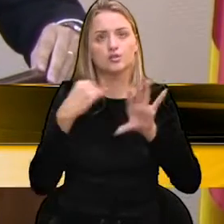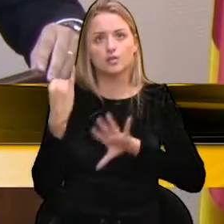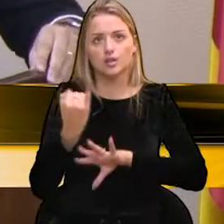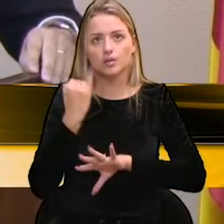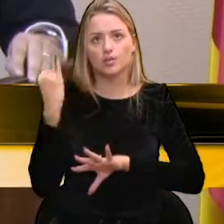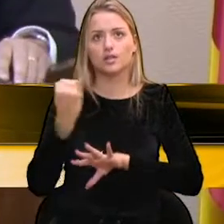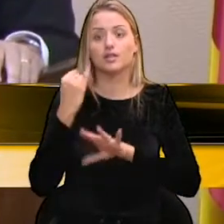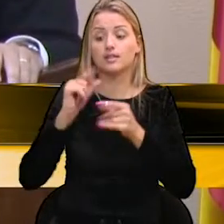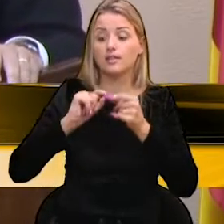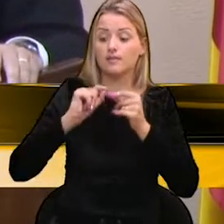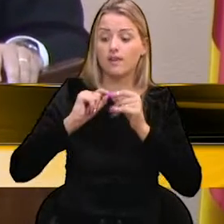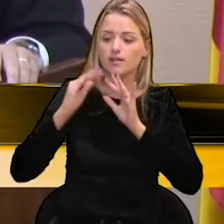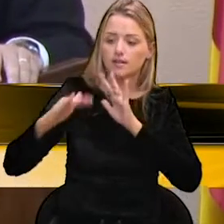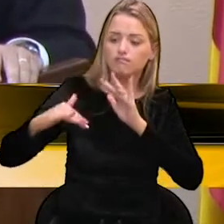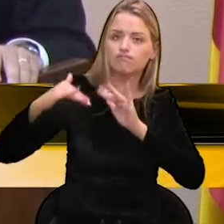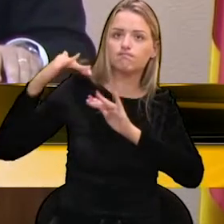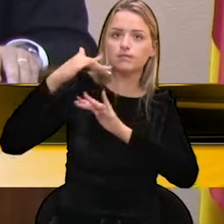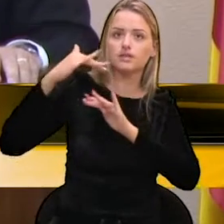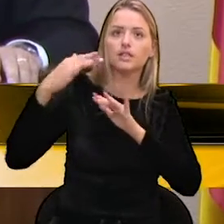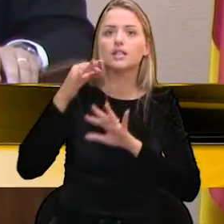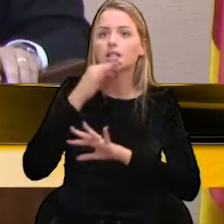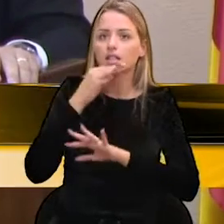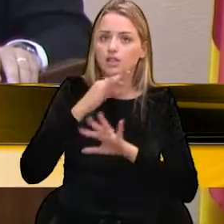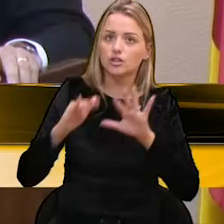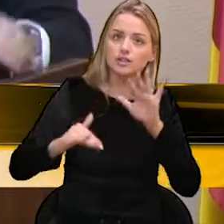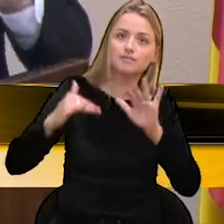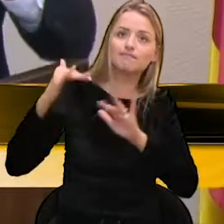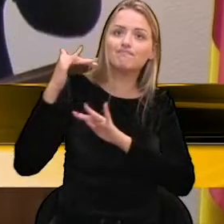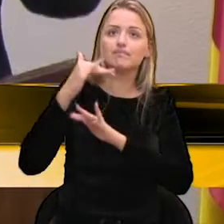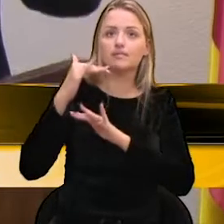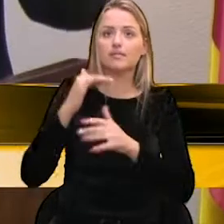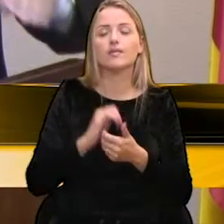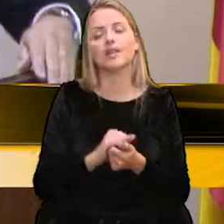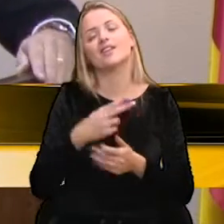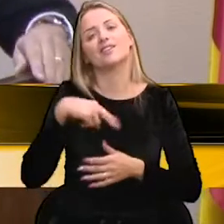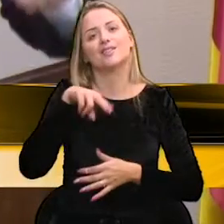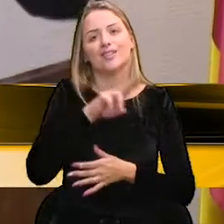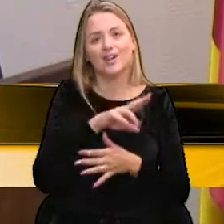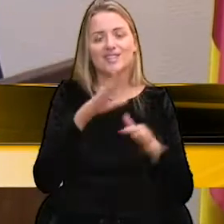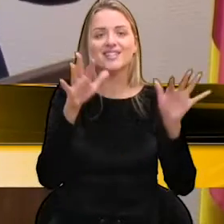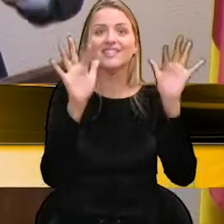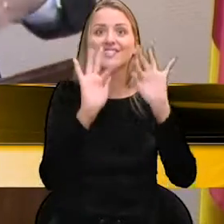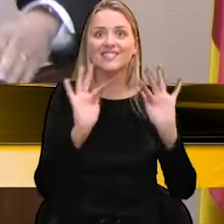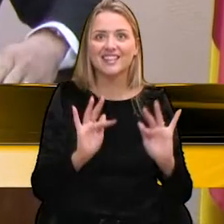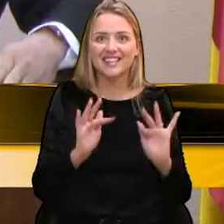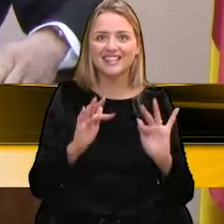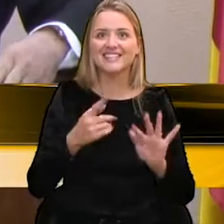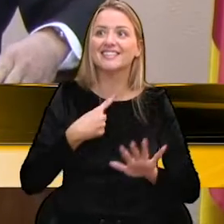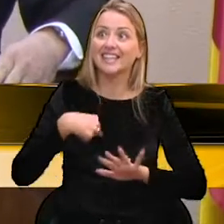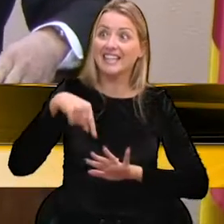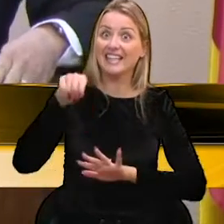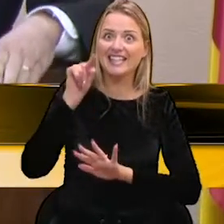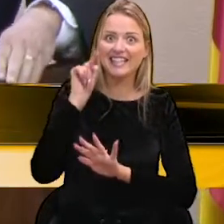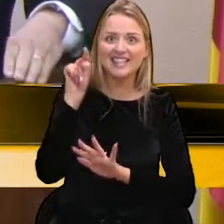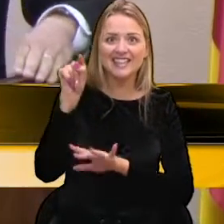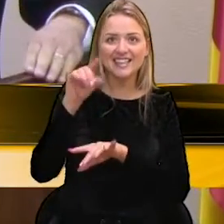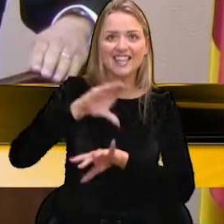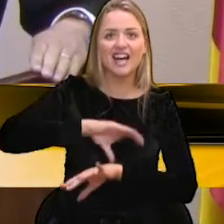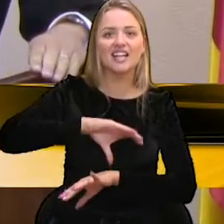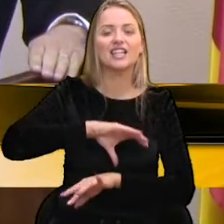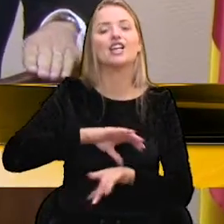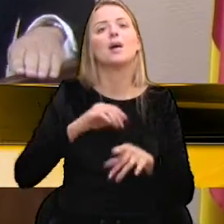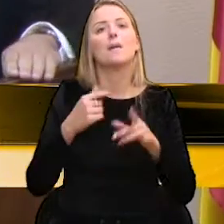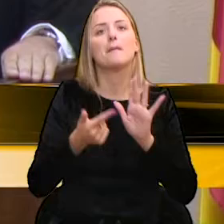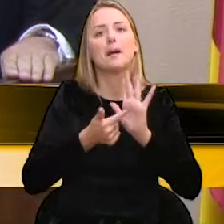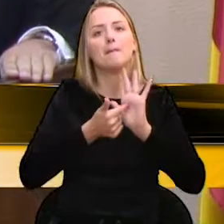que elevem Caxias do Sul ao patamar que ela merece. Então, nós ficamos felizes por estar lá, mas também por entregar o